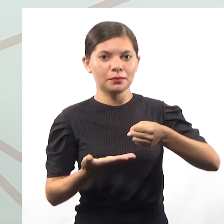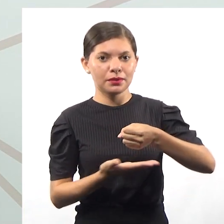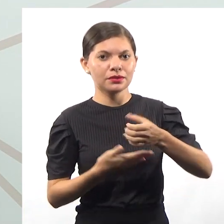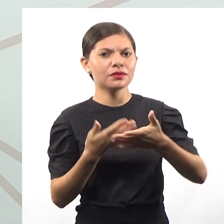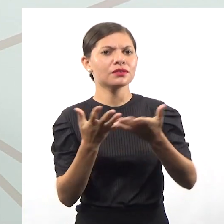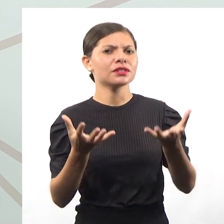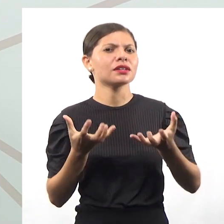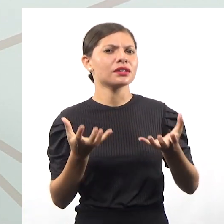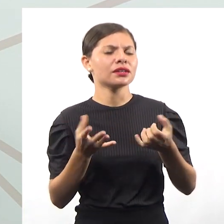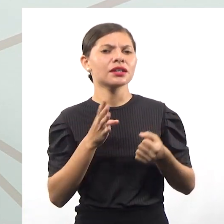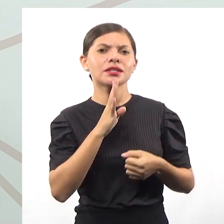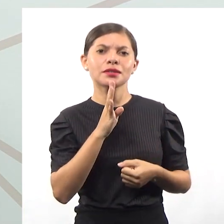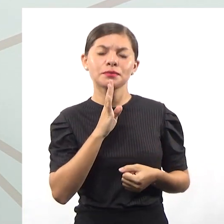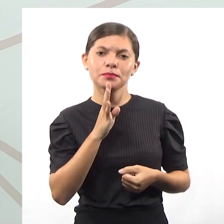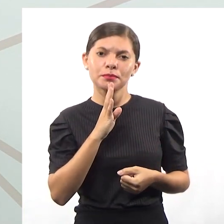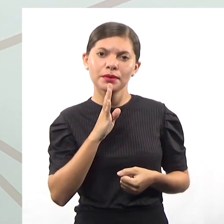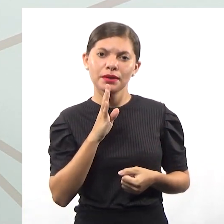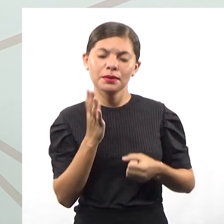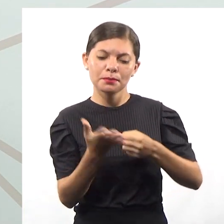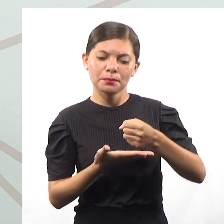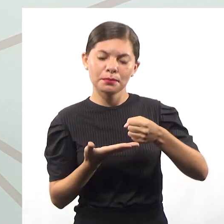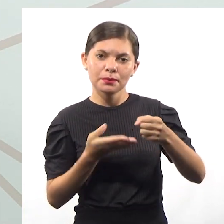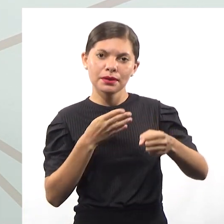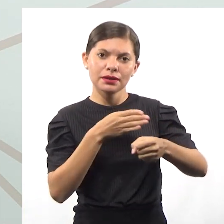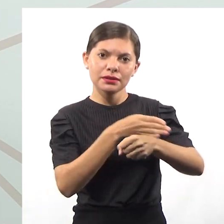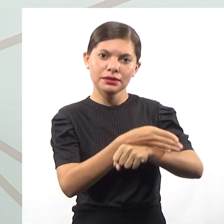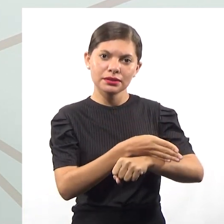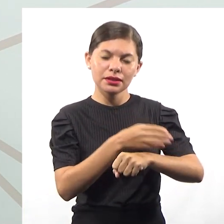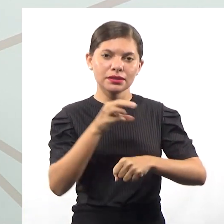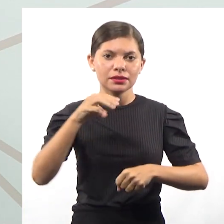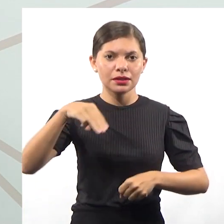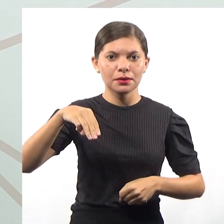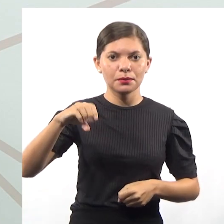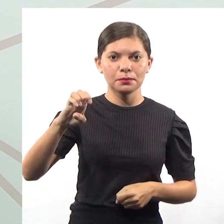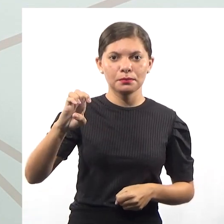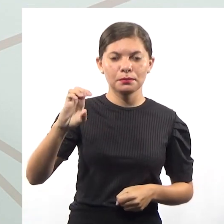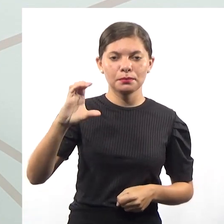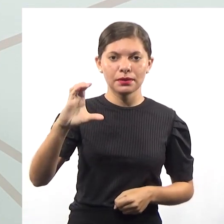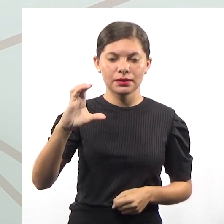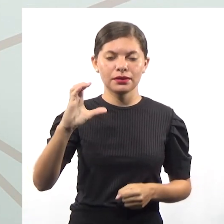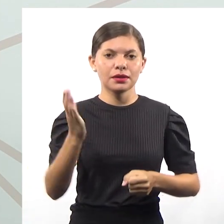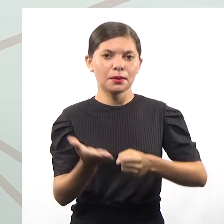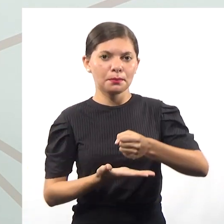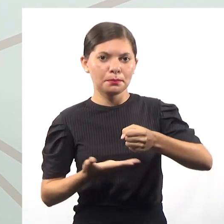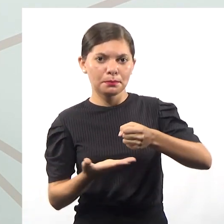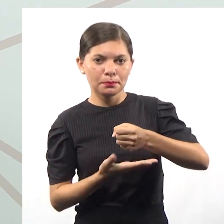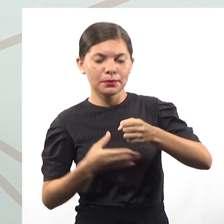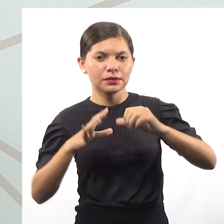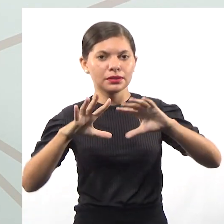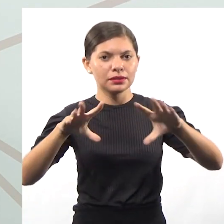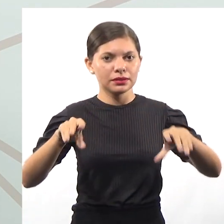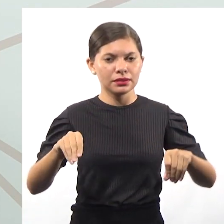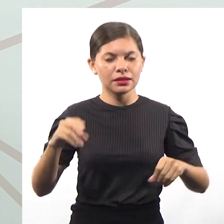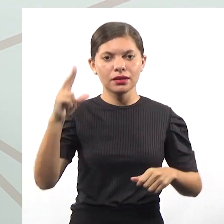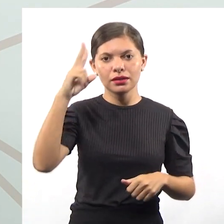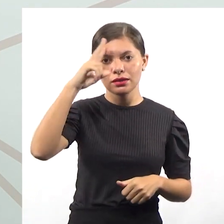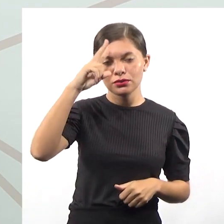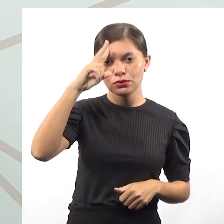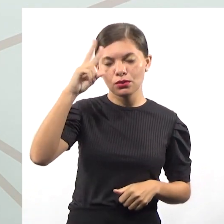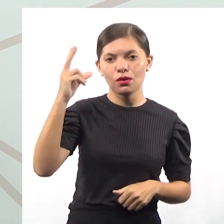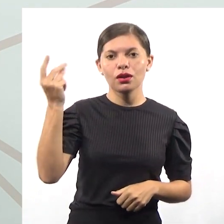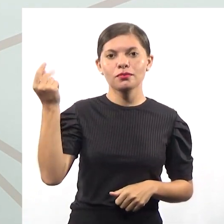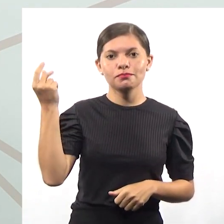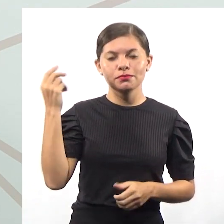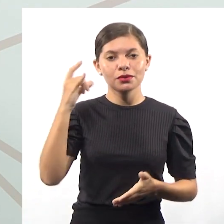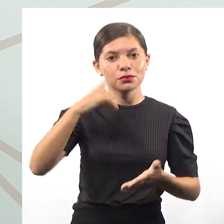da base. Se você quiser saber mais sobre a base, basta acessar o portal do MEC e a base está inteira lá, inclusive o histórico